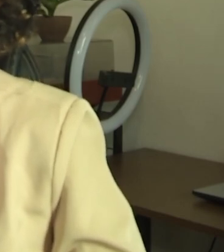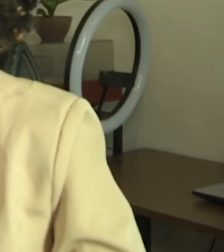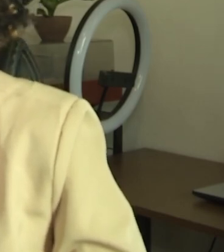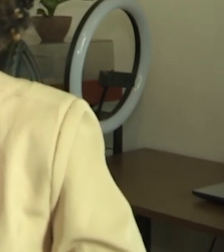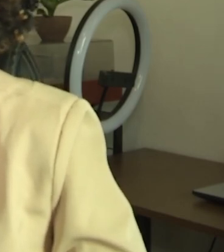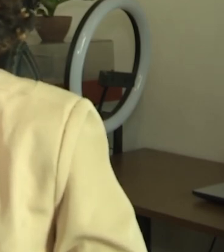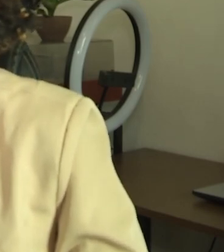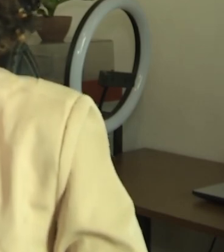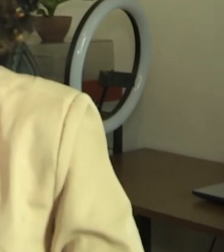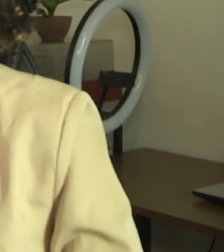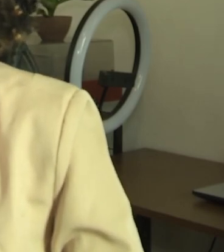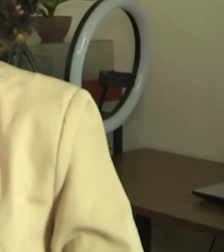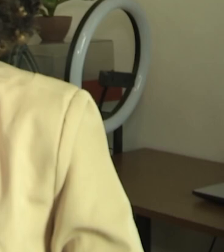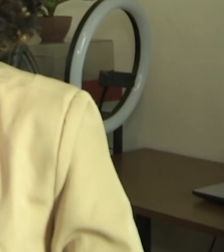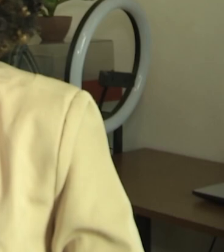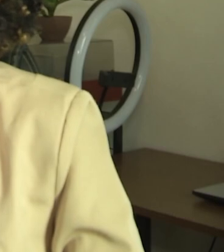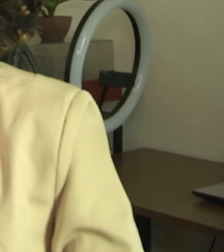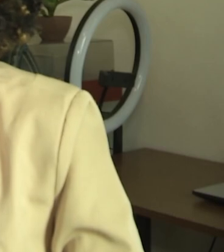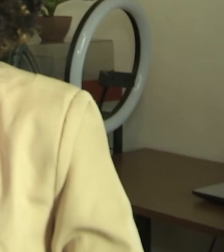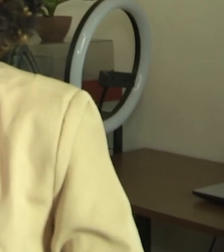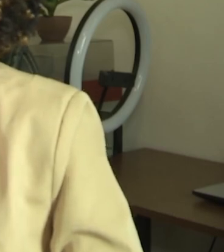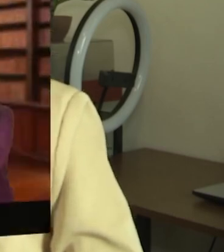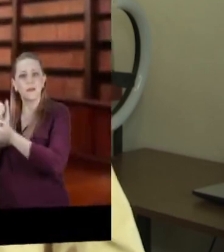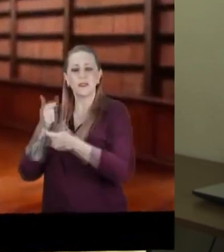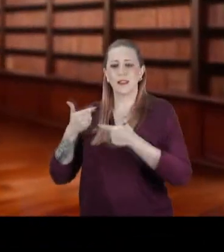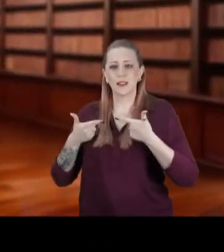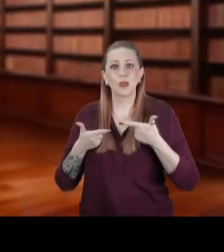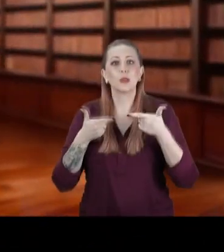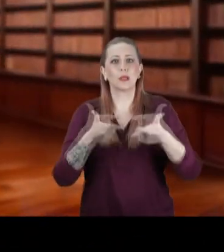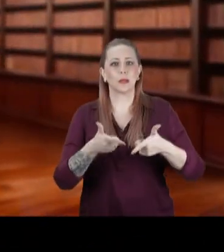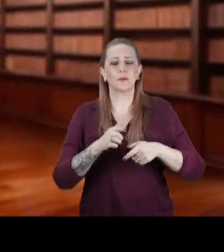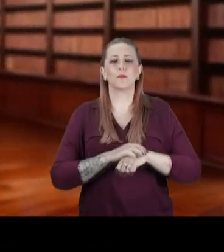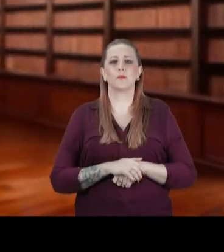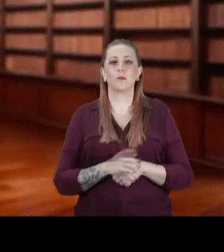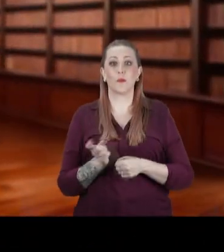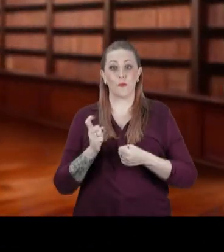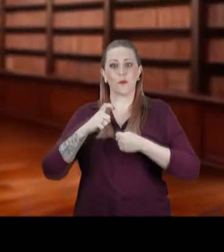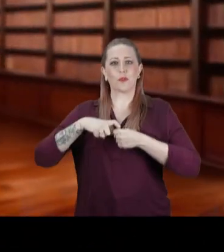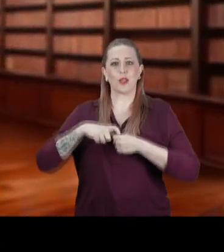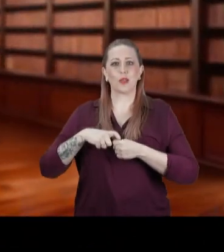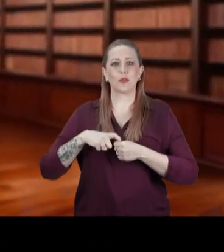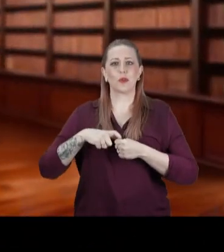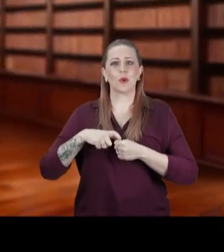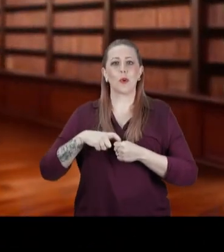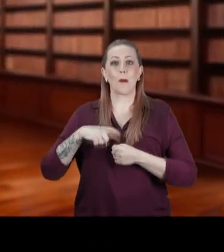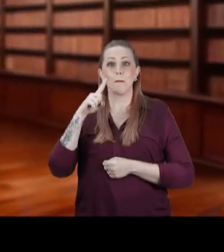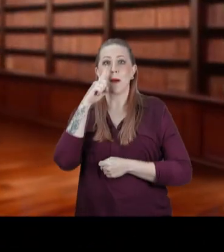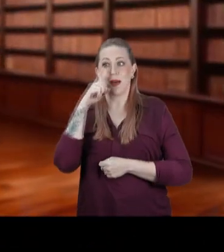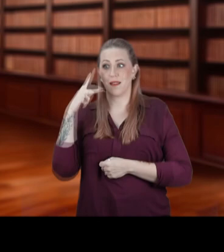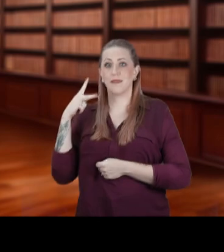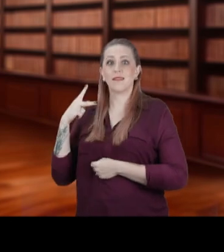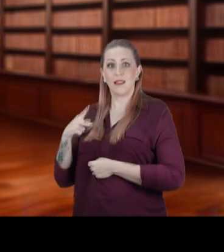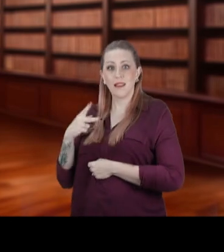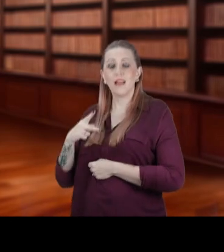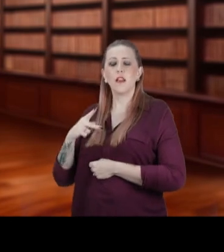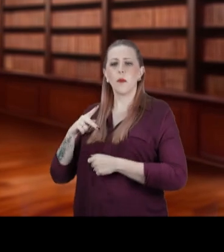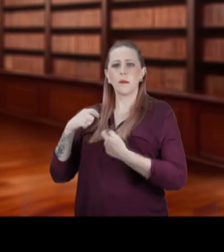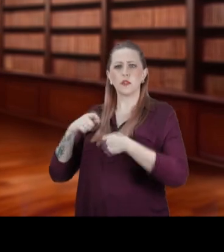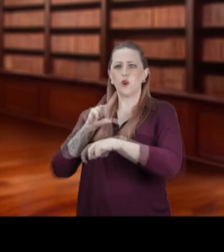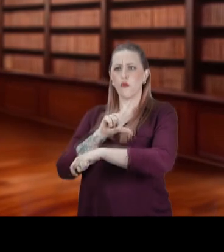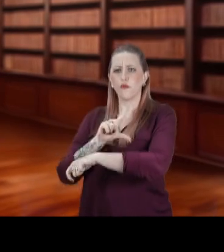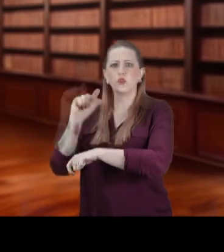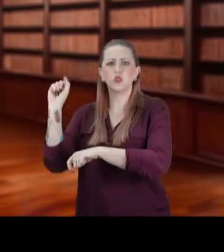escola dentro da sala de aula ã no meu Ensino Fundamental e Médio as únicas a única